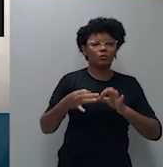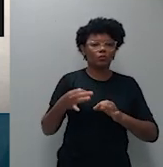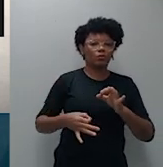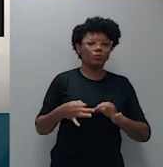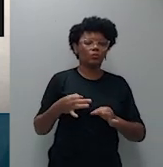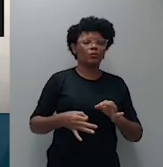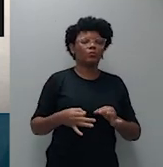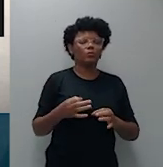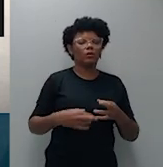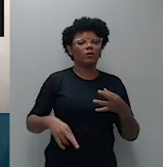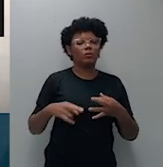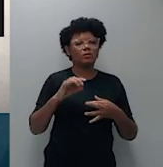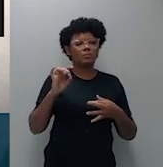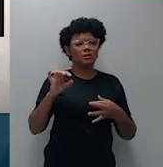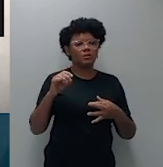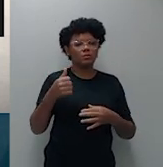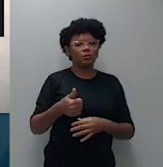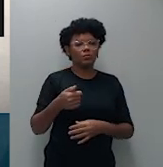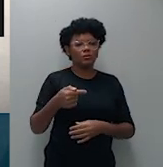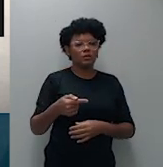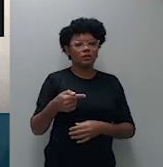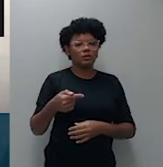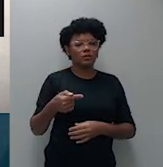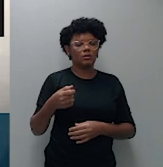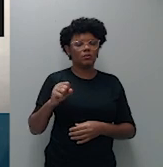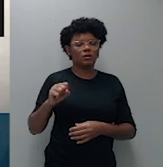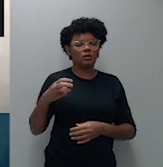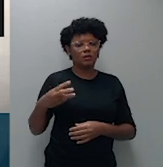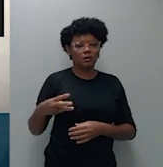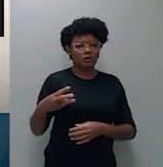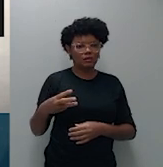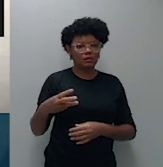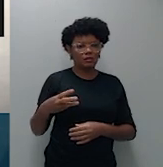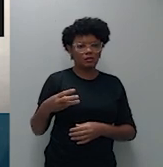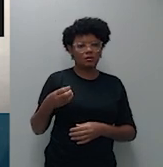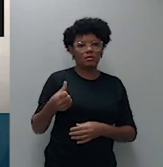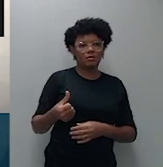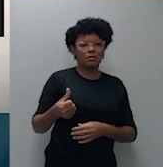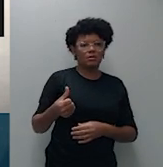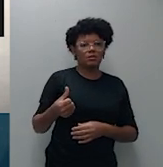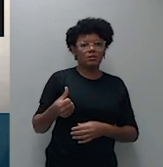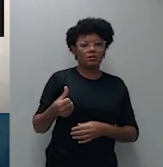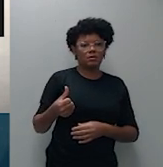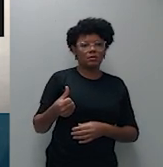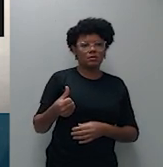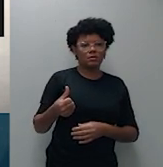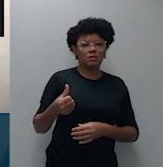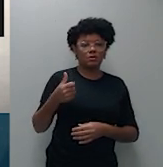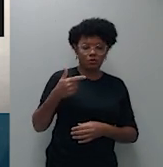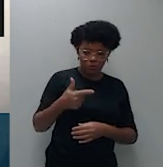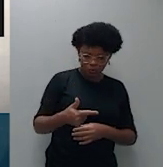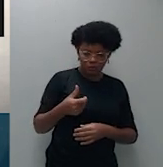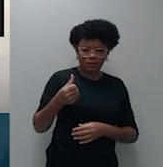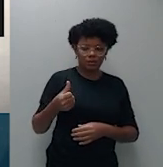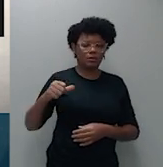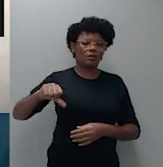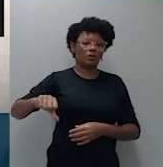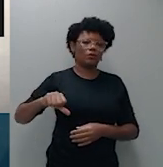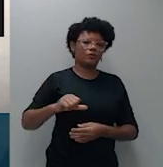julgamento a primeira dela recurso especial um 783 620